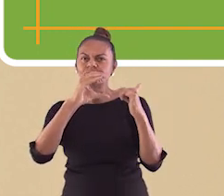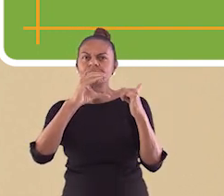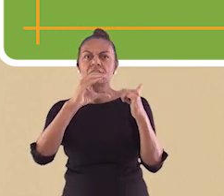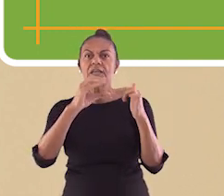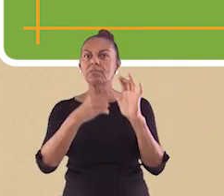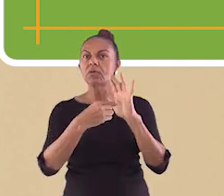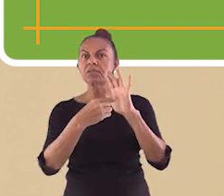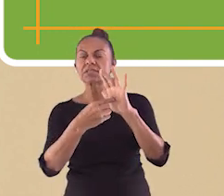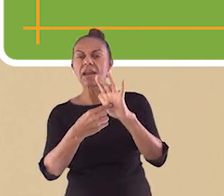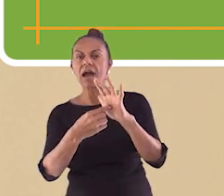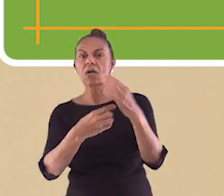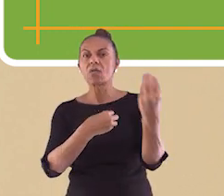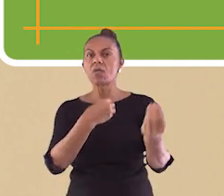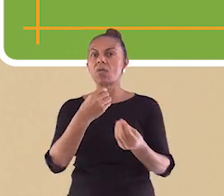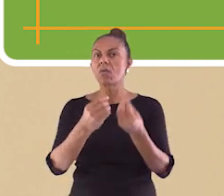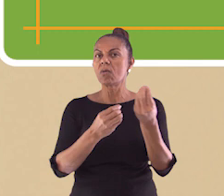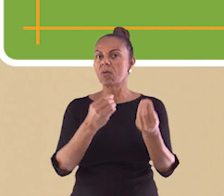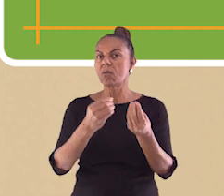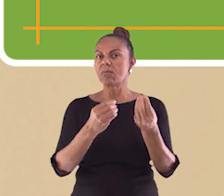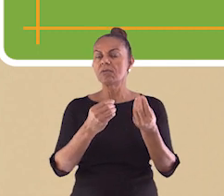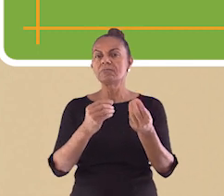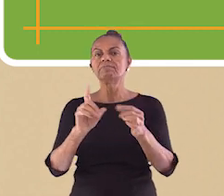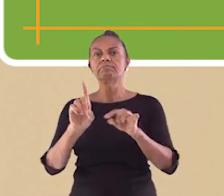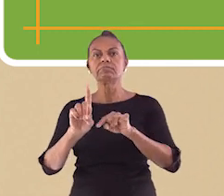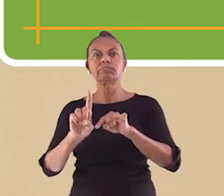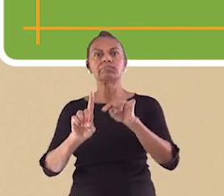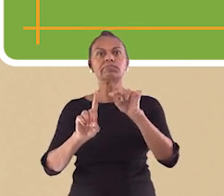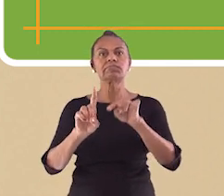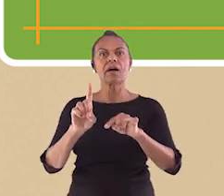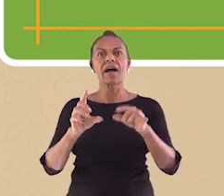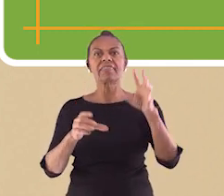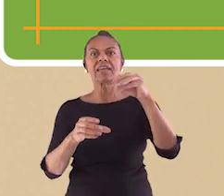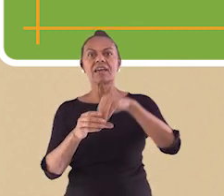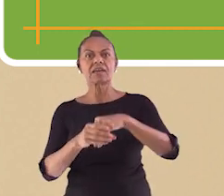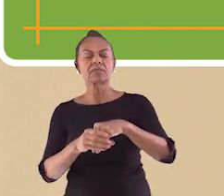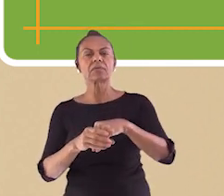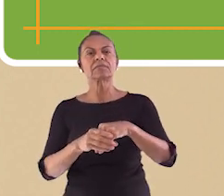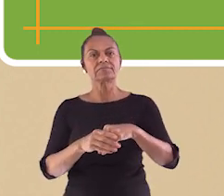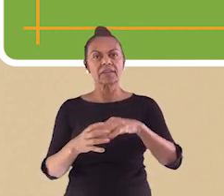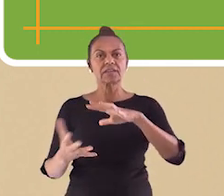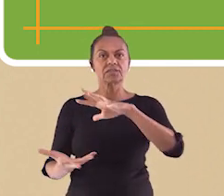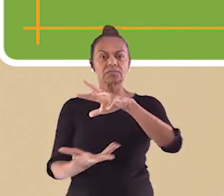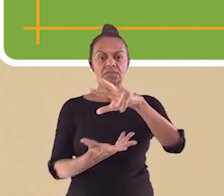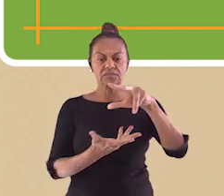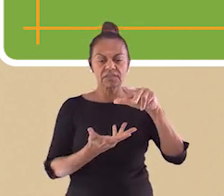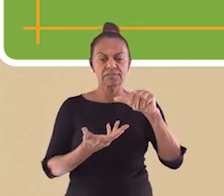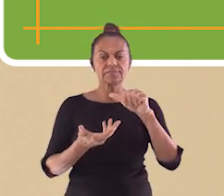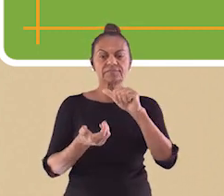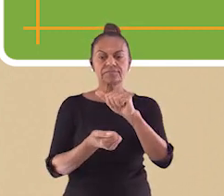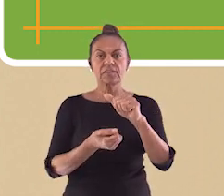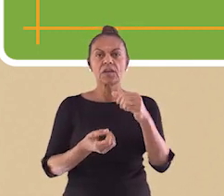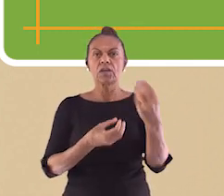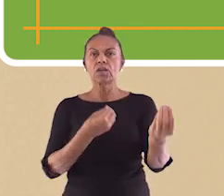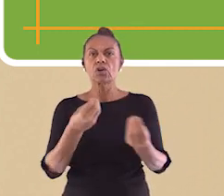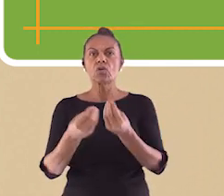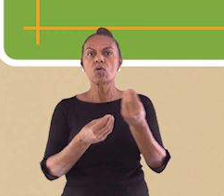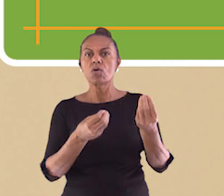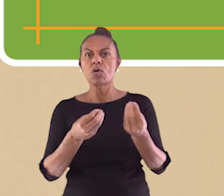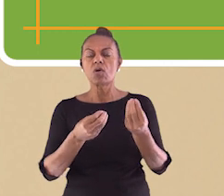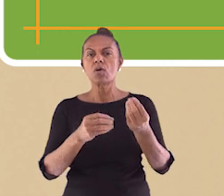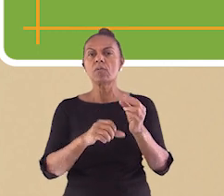aumentam ou diminuem sua presença na atmosfera e discutir propostas individuais e coletivas para sua